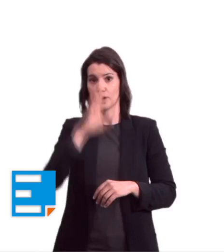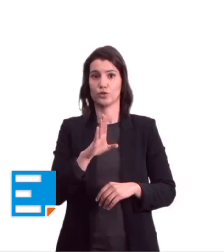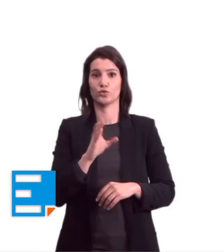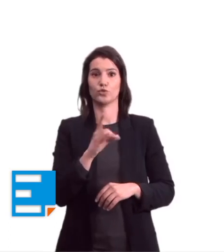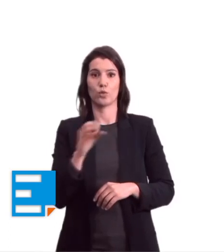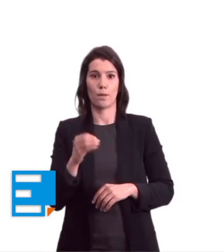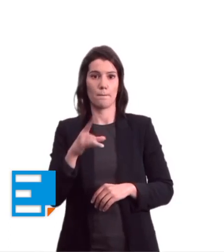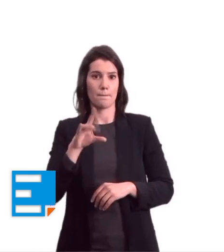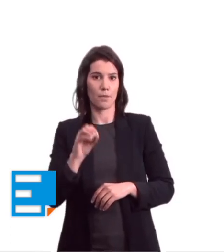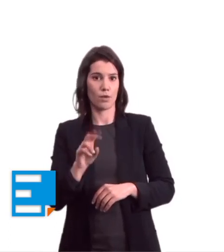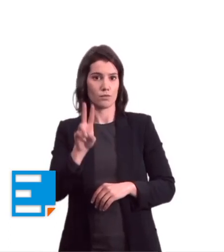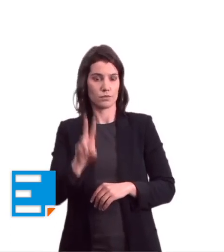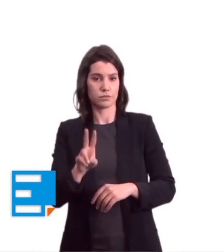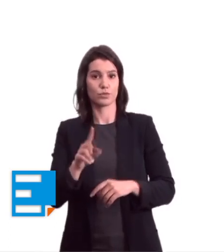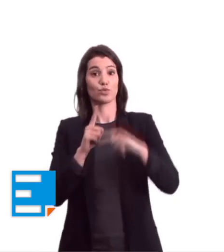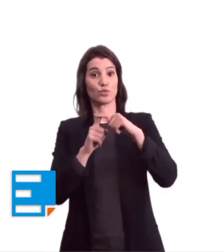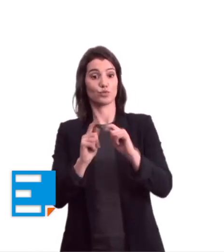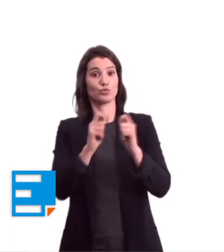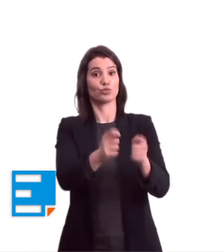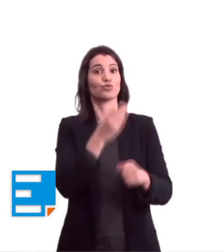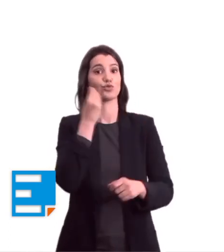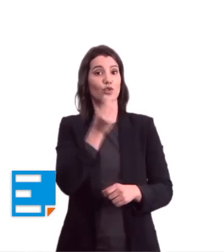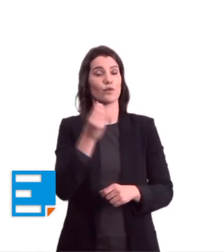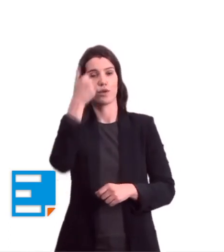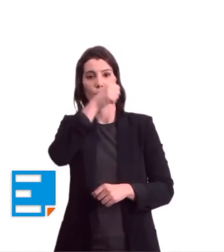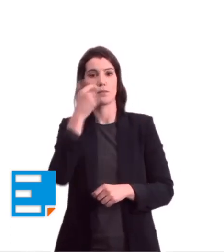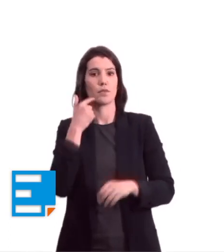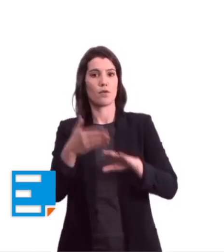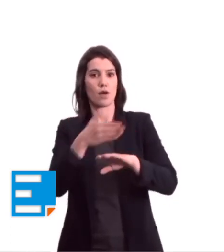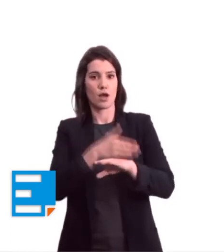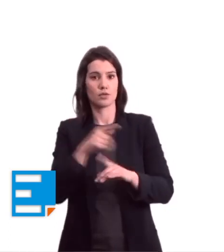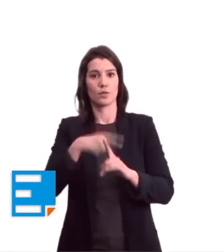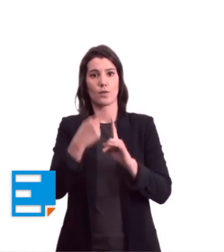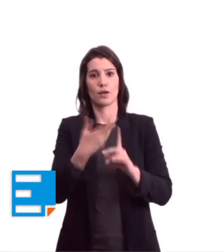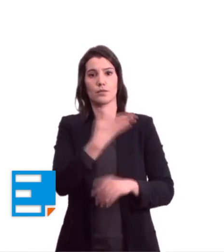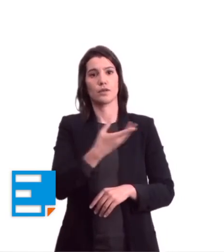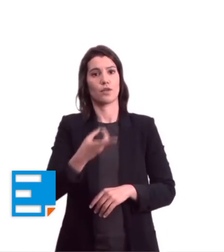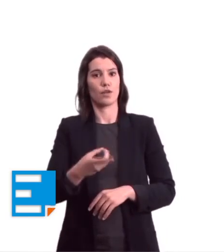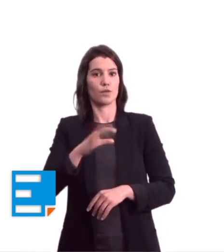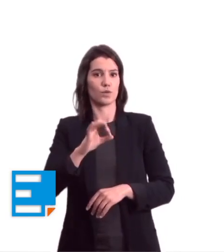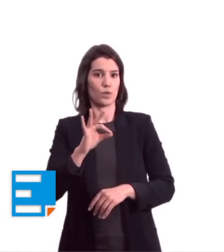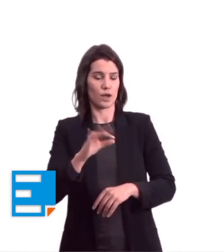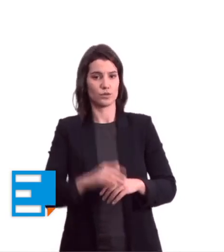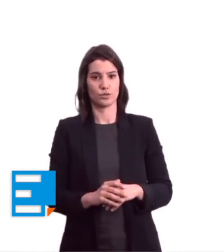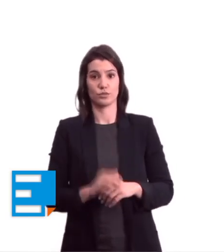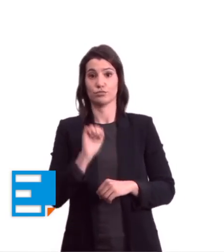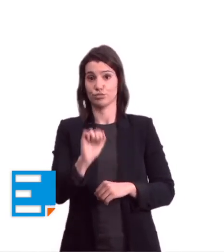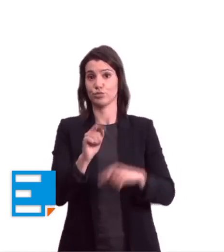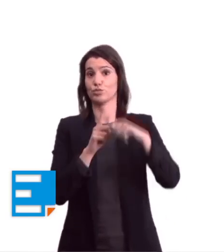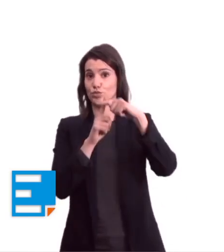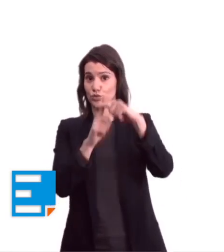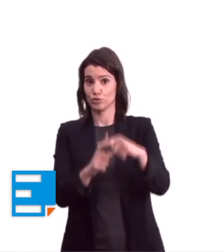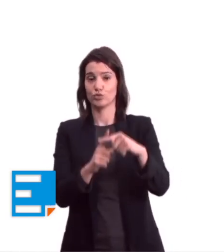O Papa João Paulo II entregou a cruz aos jovens no Domingo de Ramos, em 1984. A